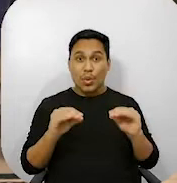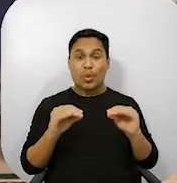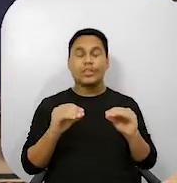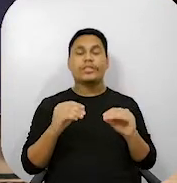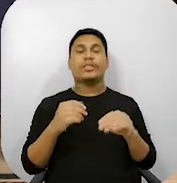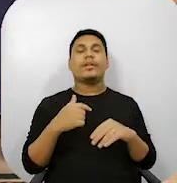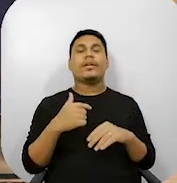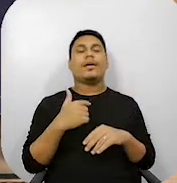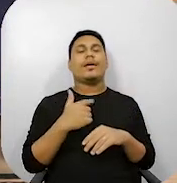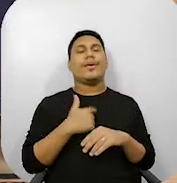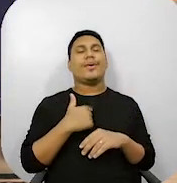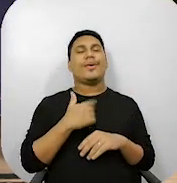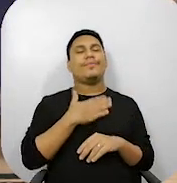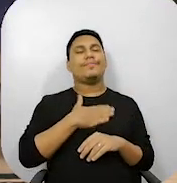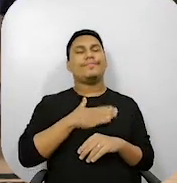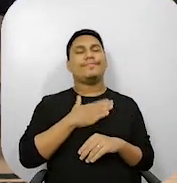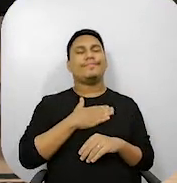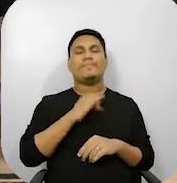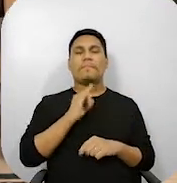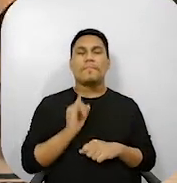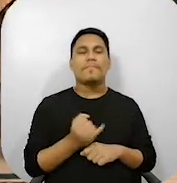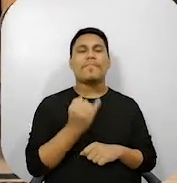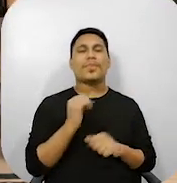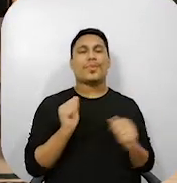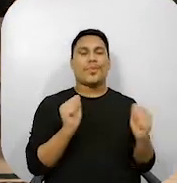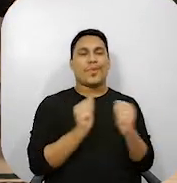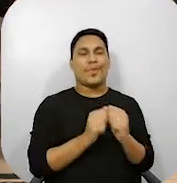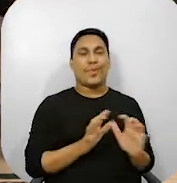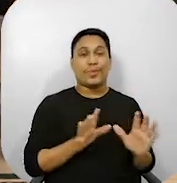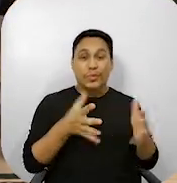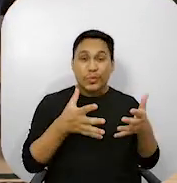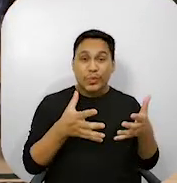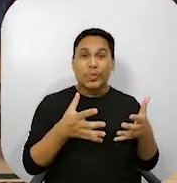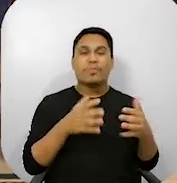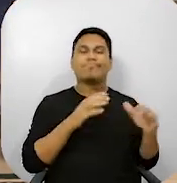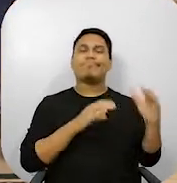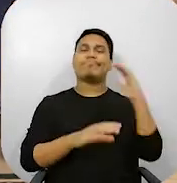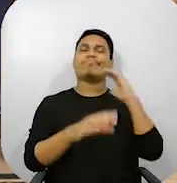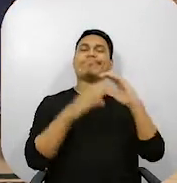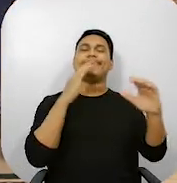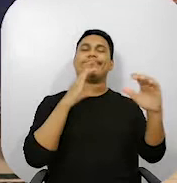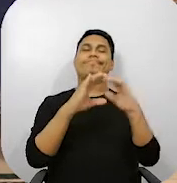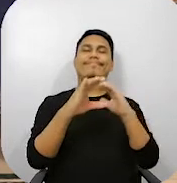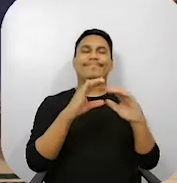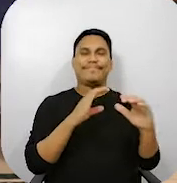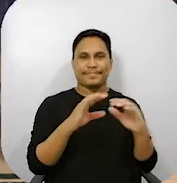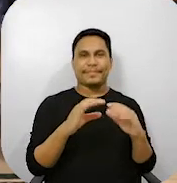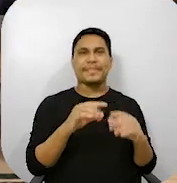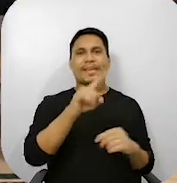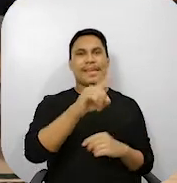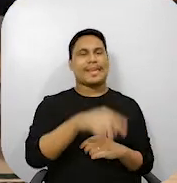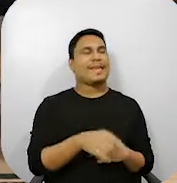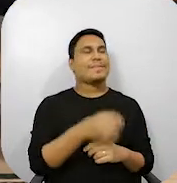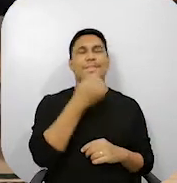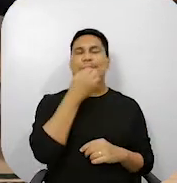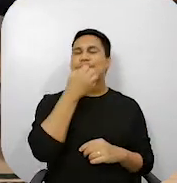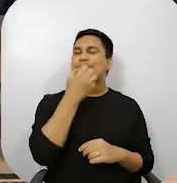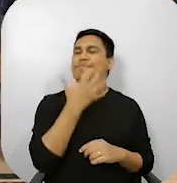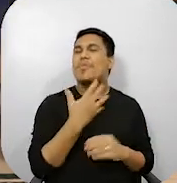tempinho para nos cantorias né com os grupos da cidade que é uma coisa assim muito